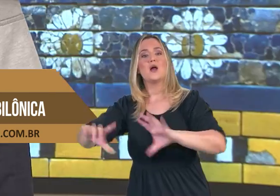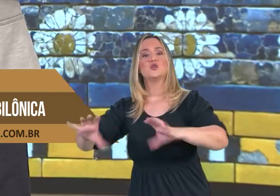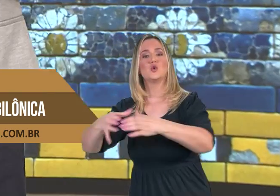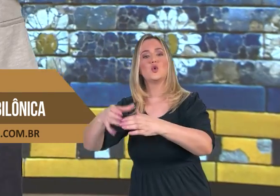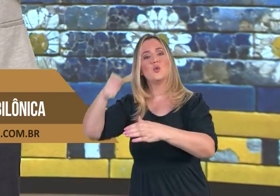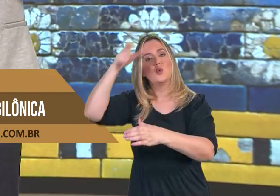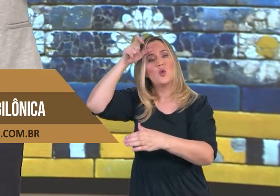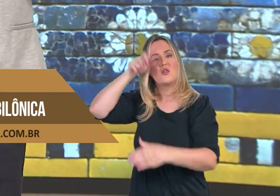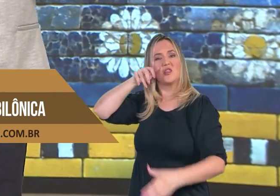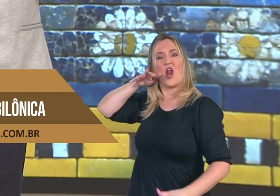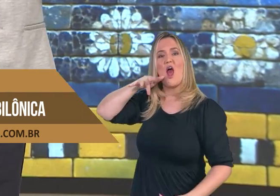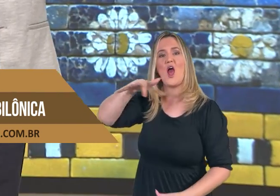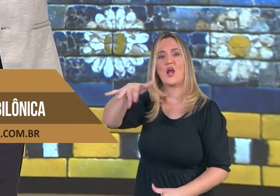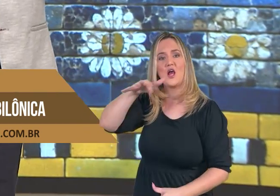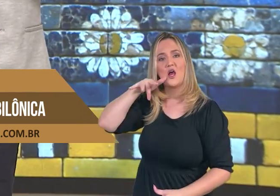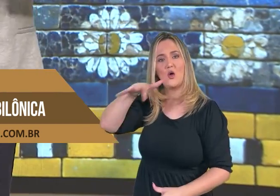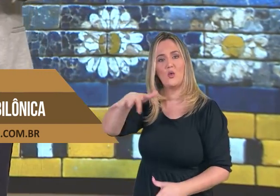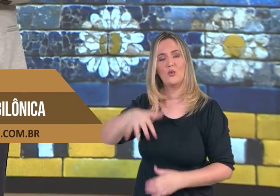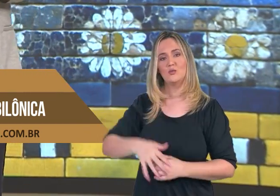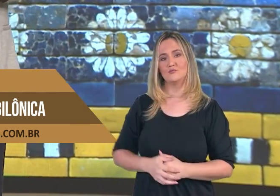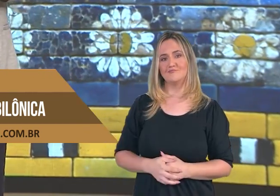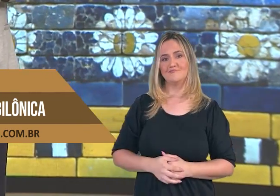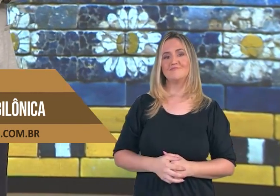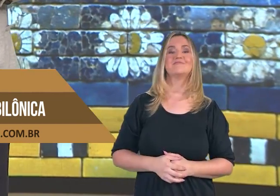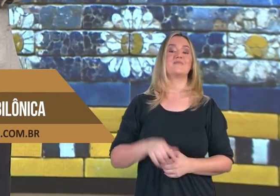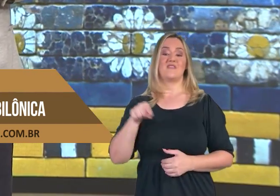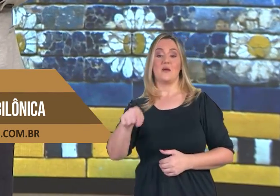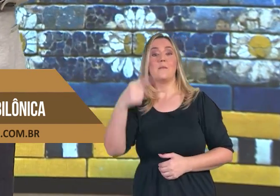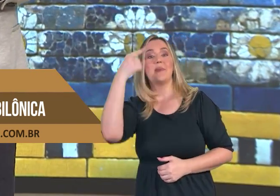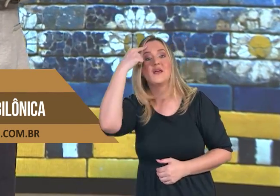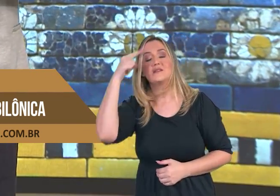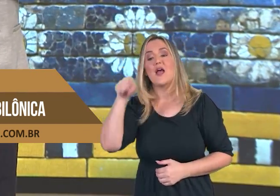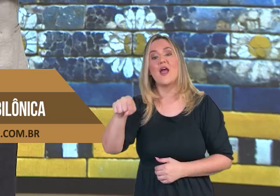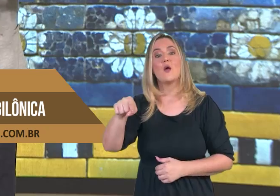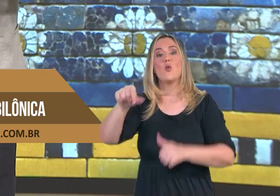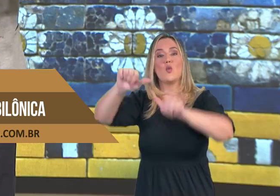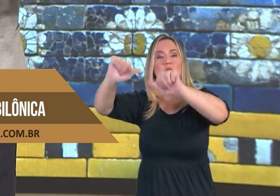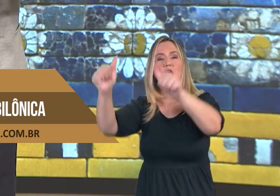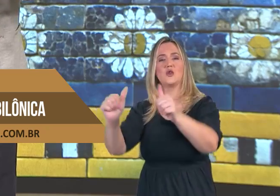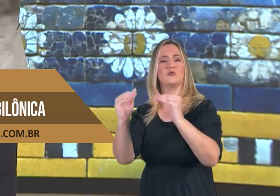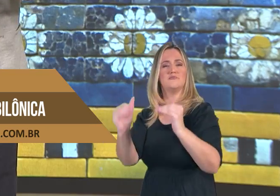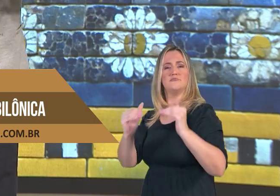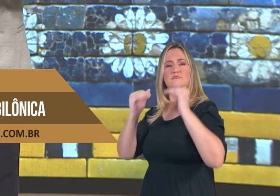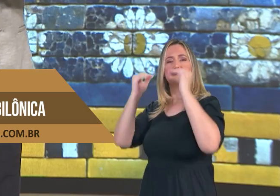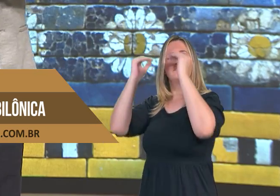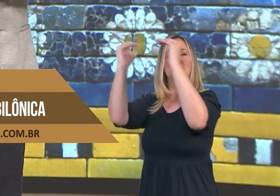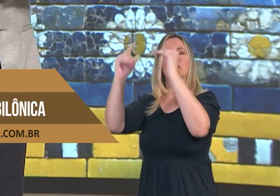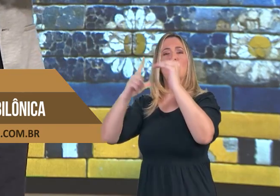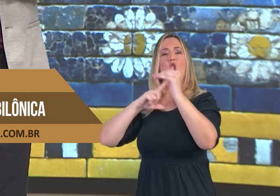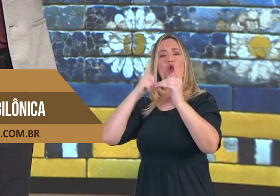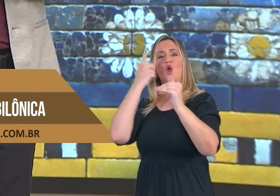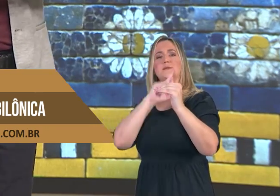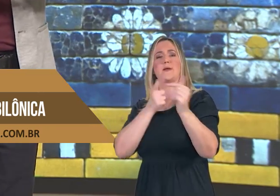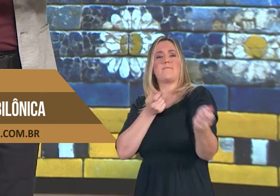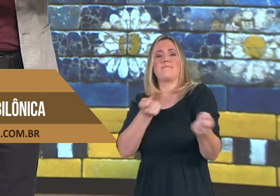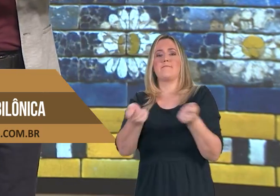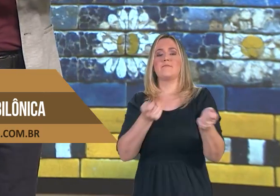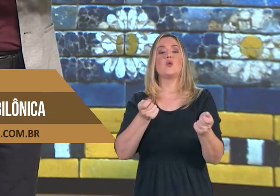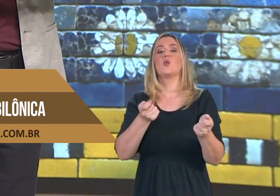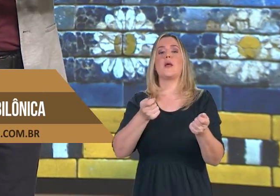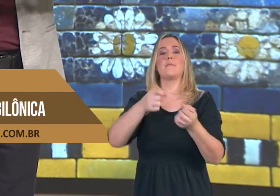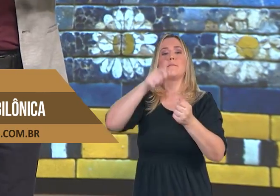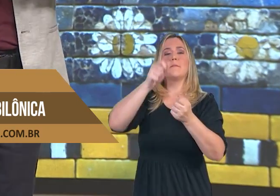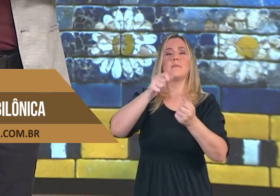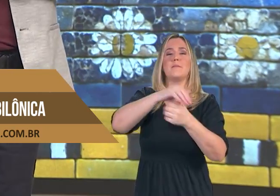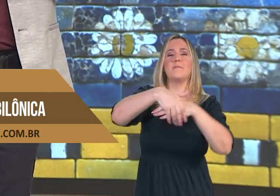Ea era o grande deus dos deuses, o deus dos mágicos. O seu domínio sobre as forças da natureza era assegurado